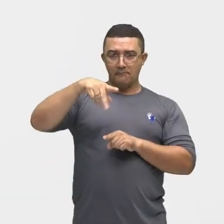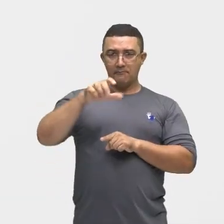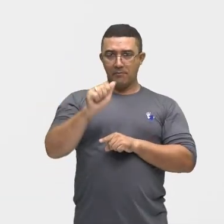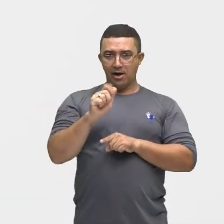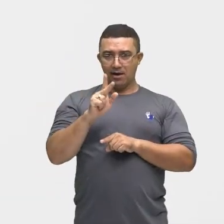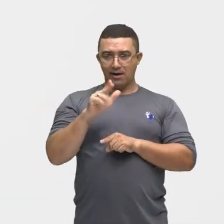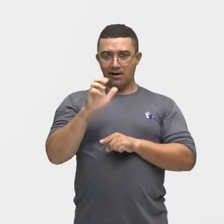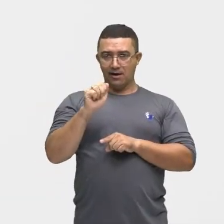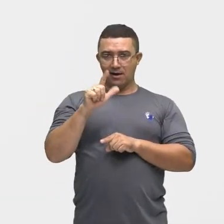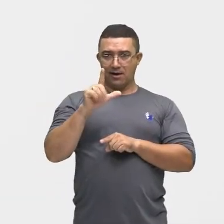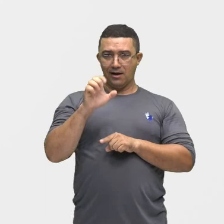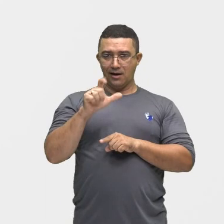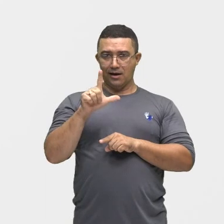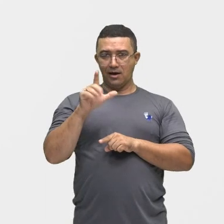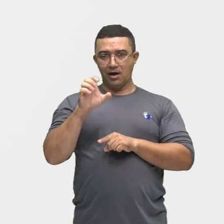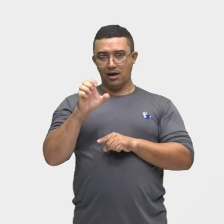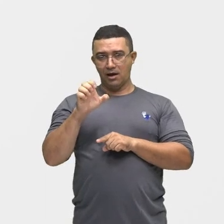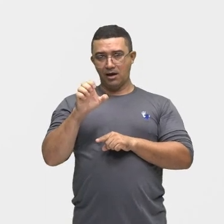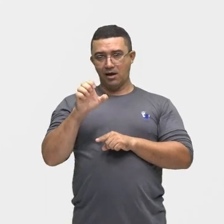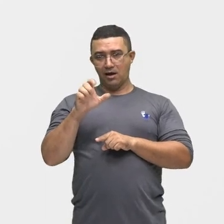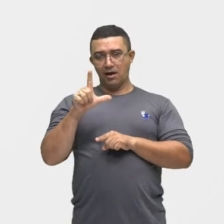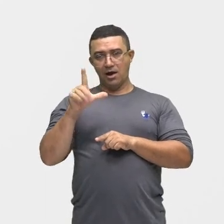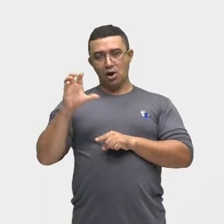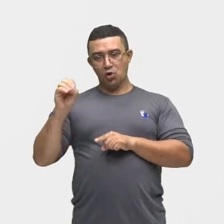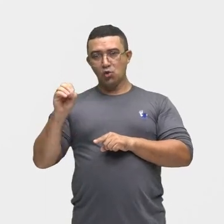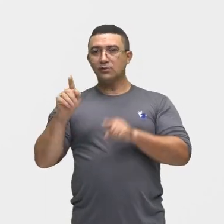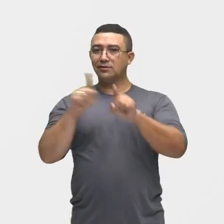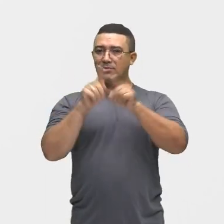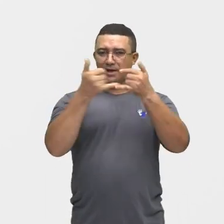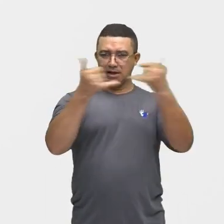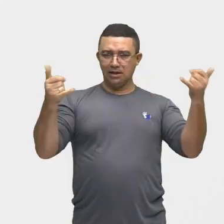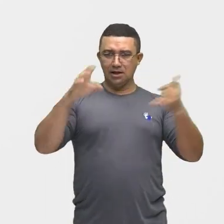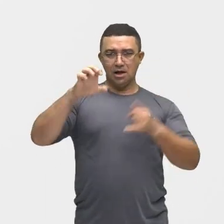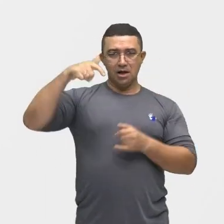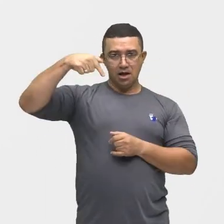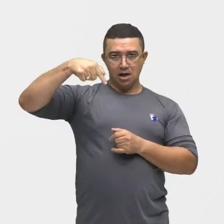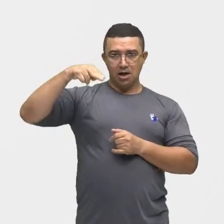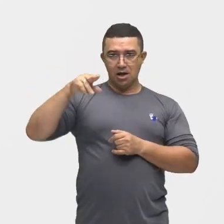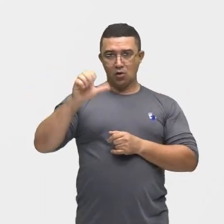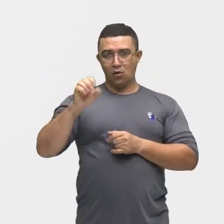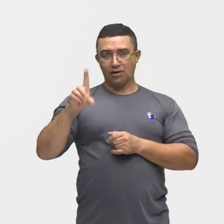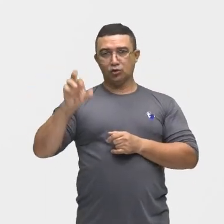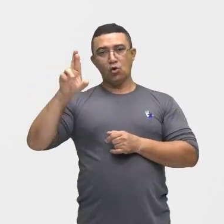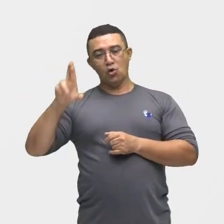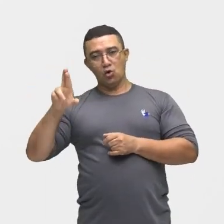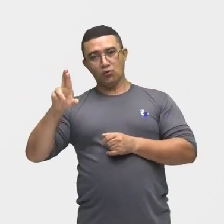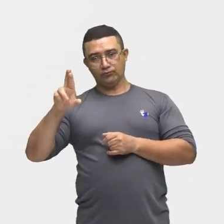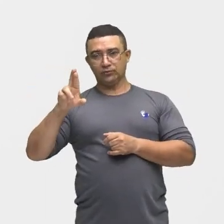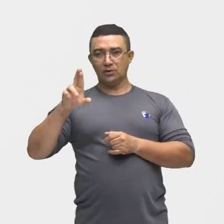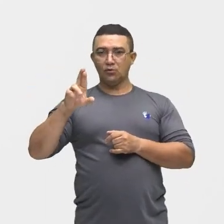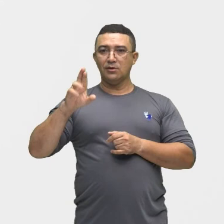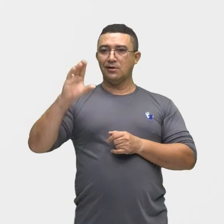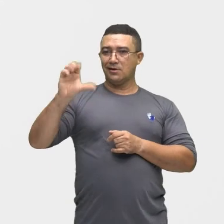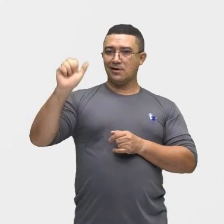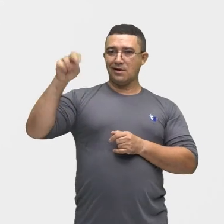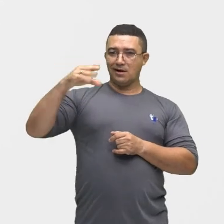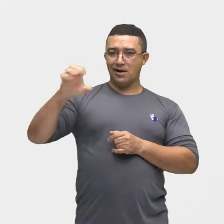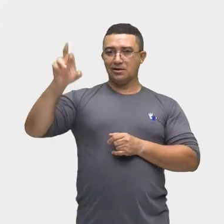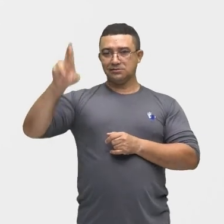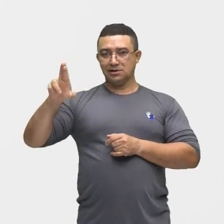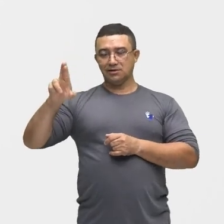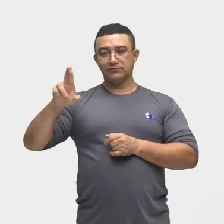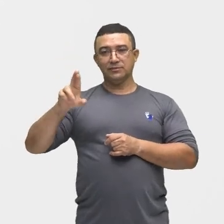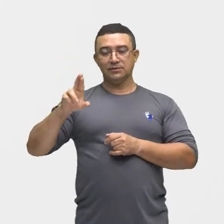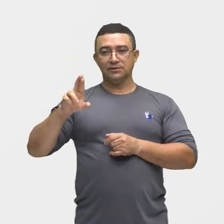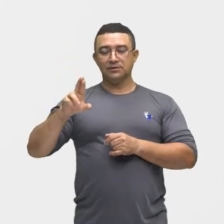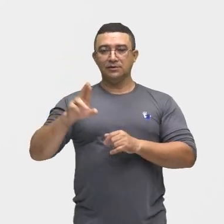do Equador, que ela vai estar a 0 grau, e aí nós temos o Trópico de Câncer, o Trópico de Capricórnio e o Círculo